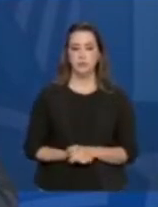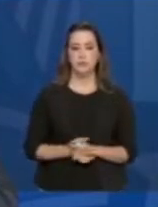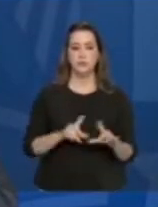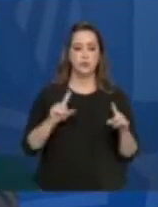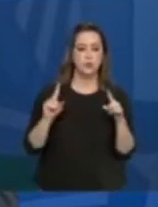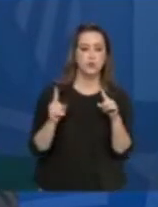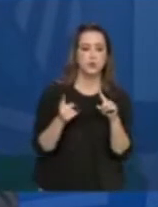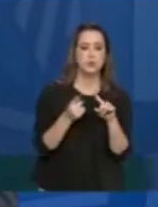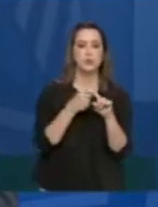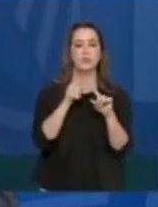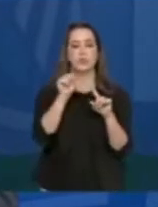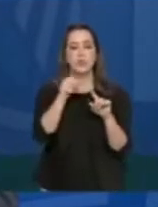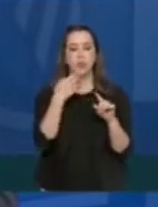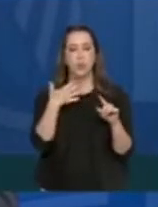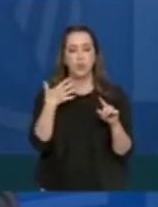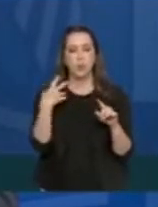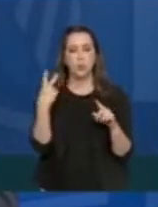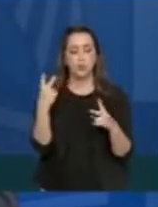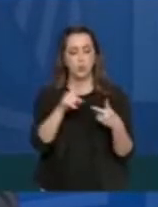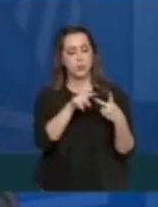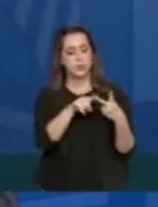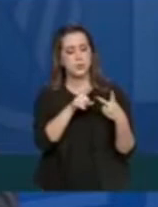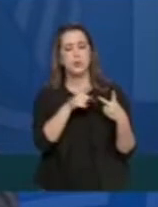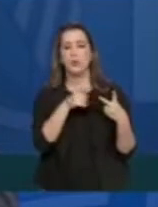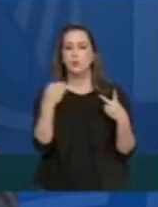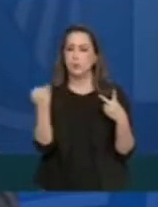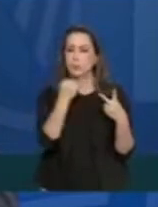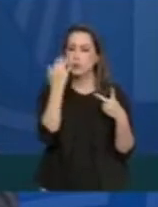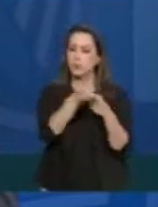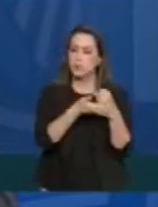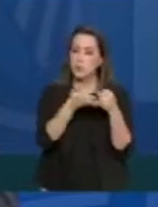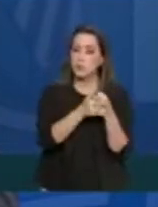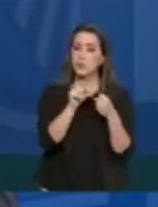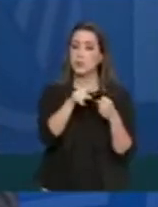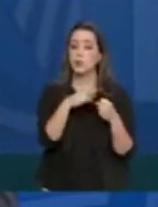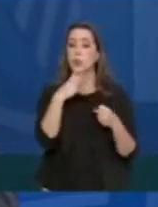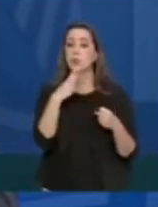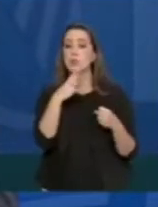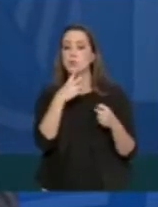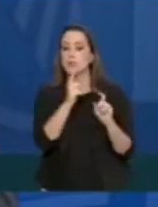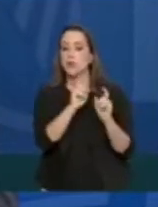Segundo grande pilar, gestão do conhecimento.